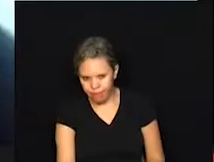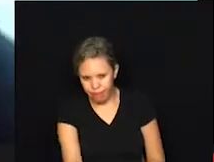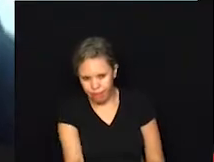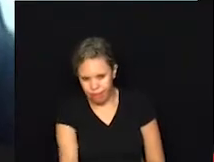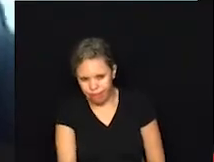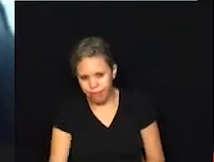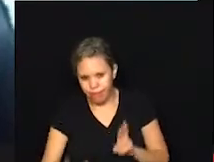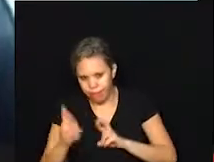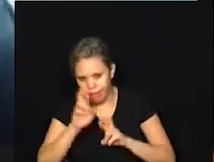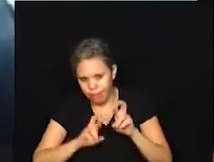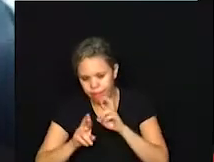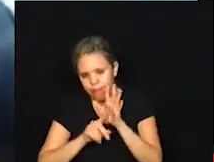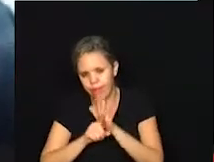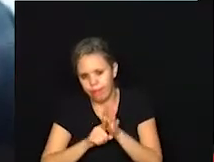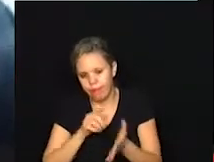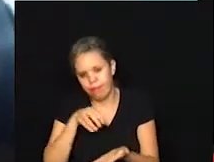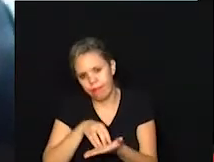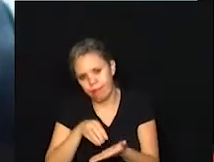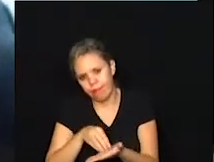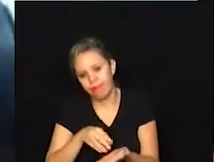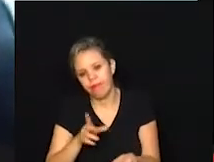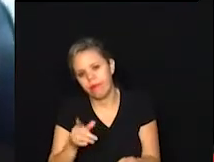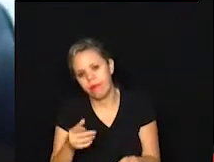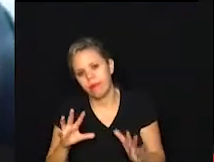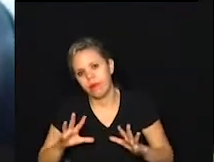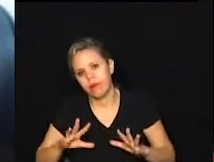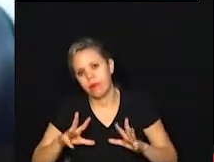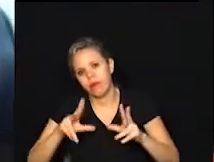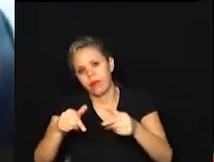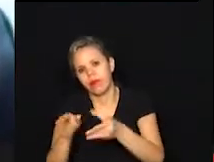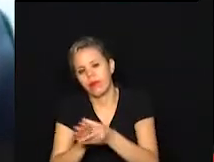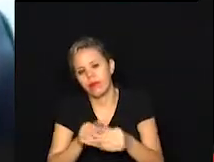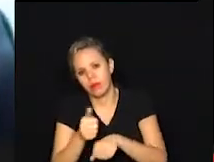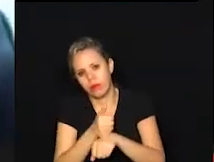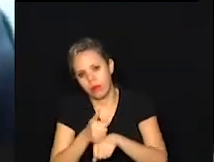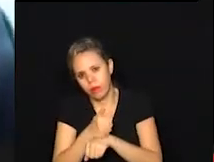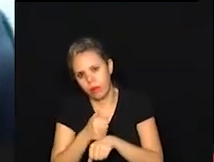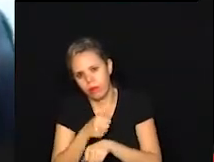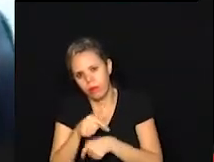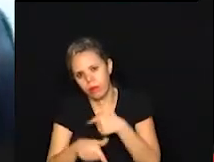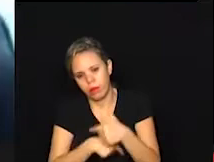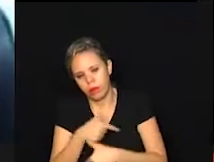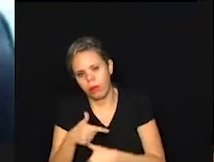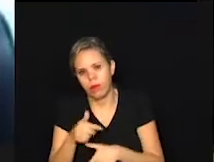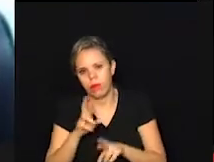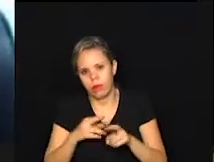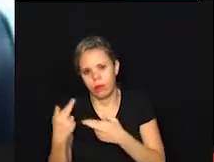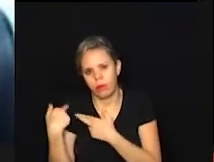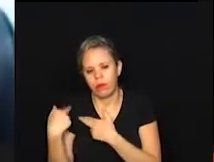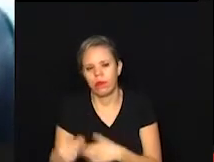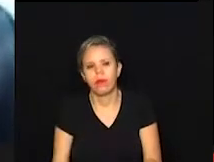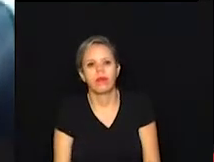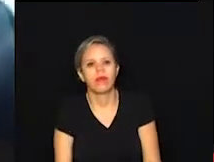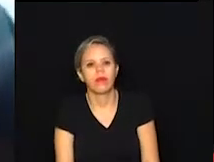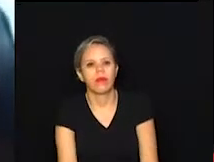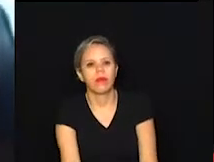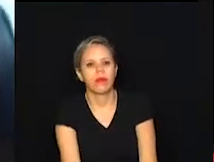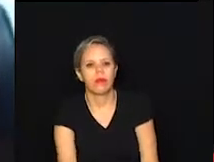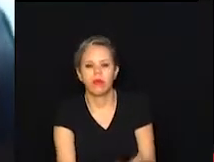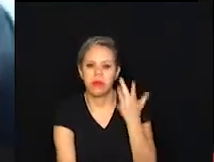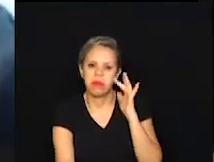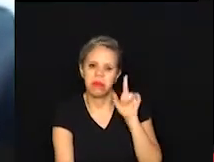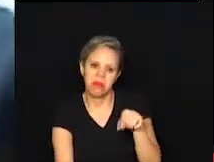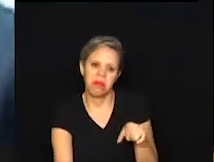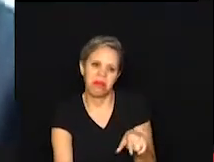de fiscalização do fundo, né? Sendo que todos os conselheiros estão nessa posição de fiscalizar o fundo. Bom, eu acho que é